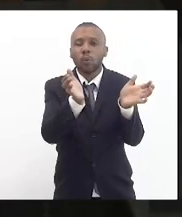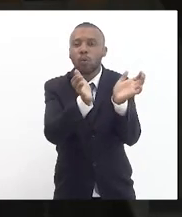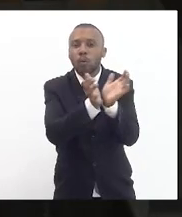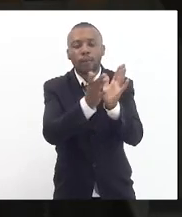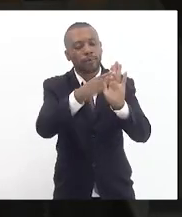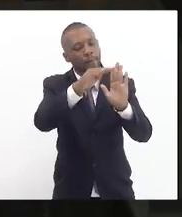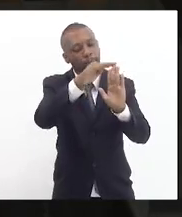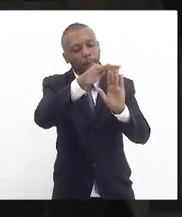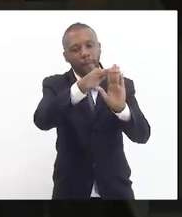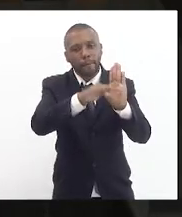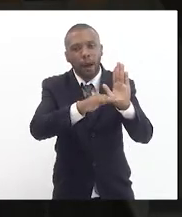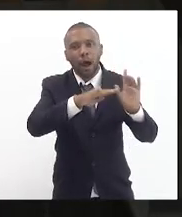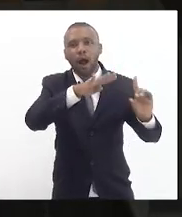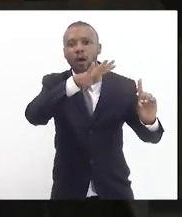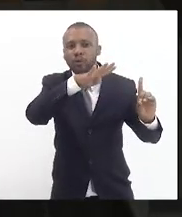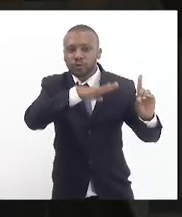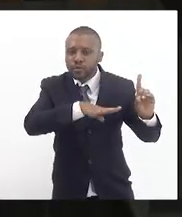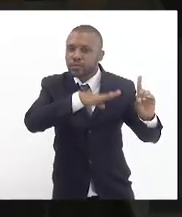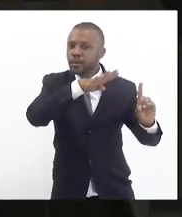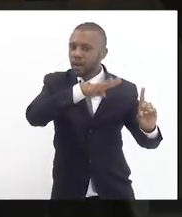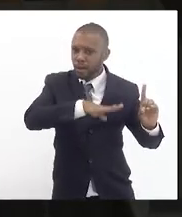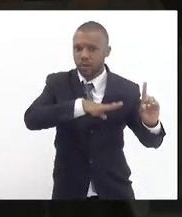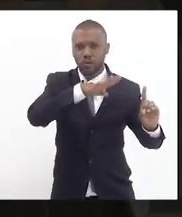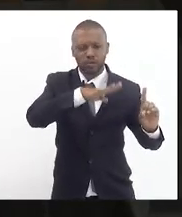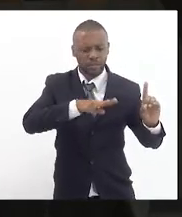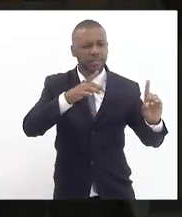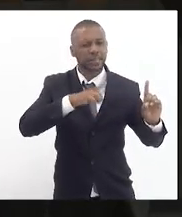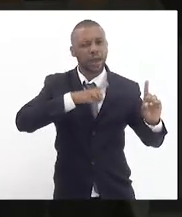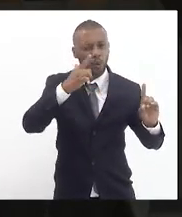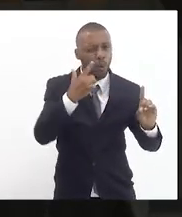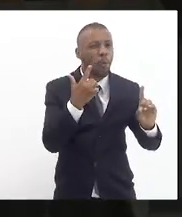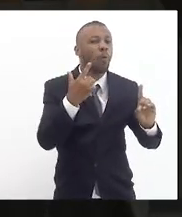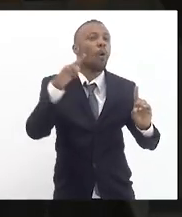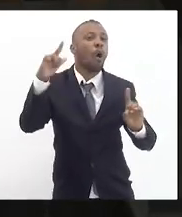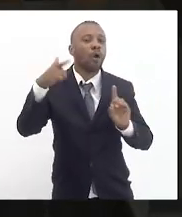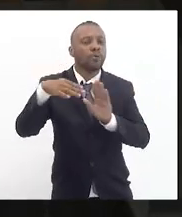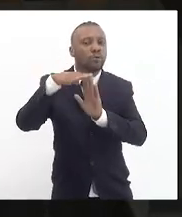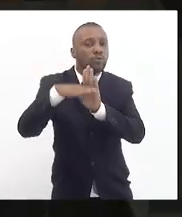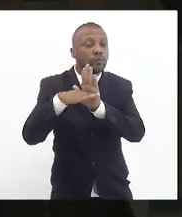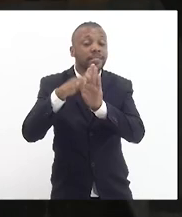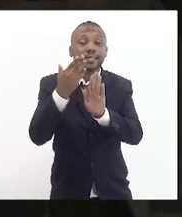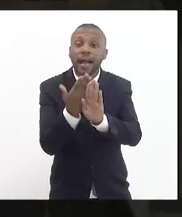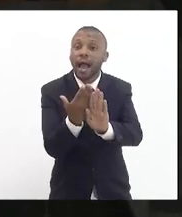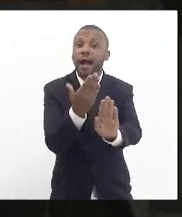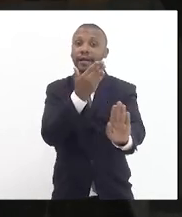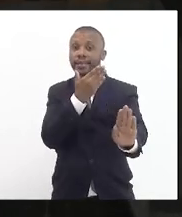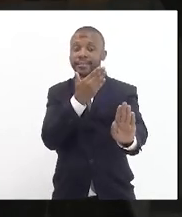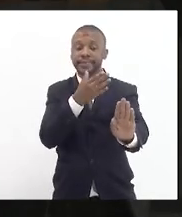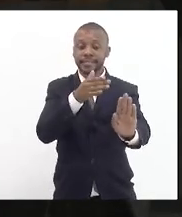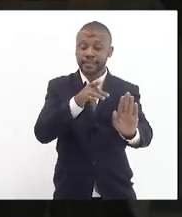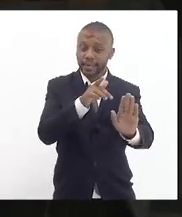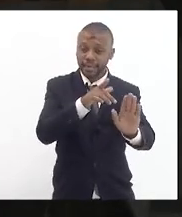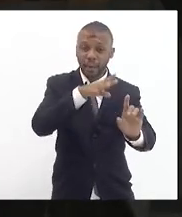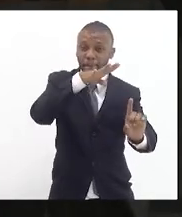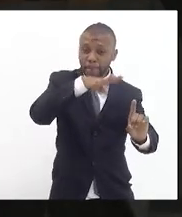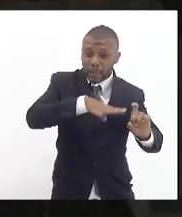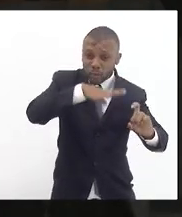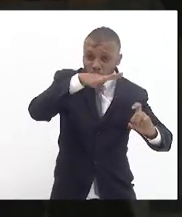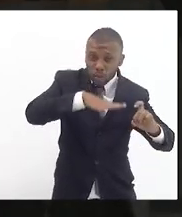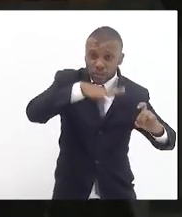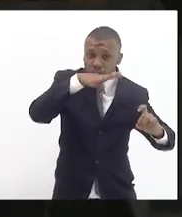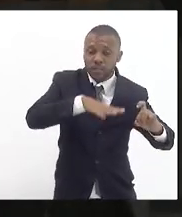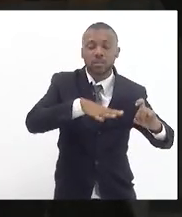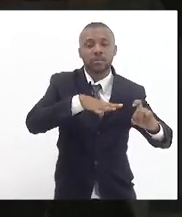e a uma outro panteón dos Deuses que precede a mitologia greco-romana percebe que você